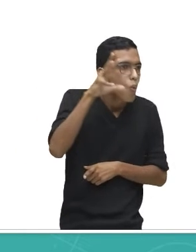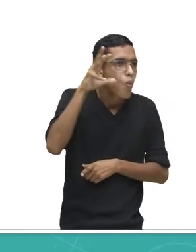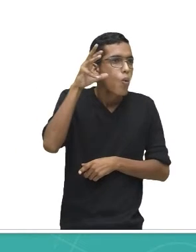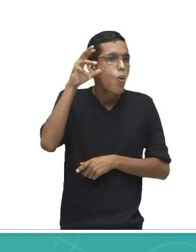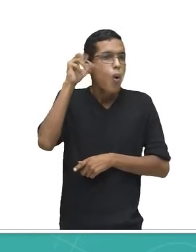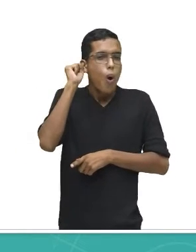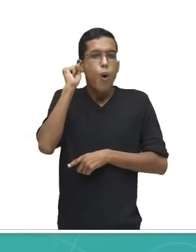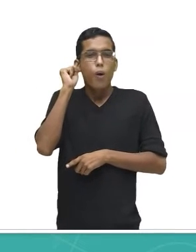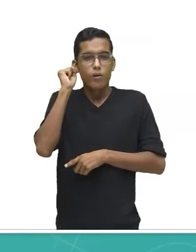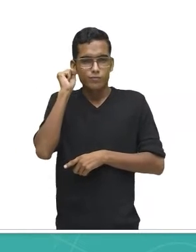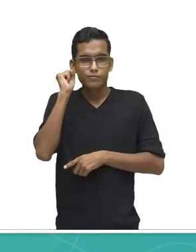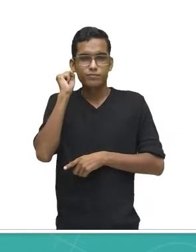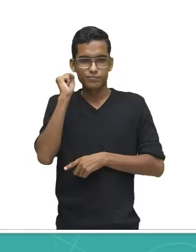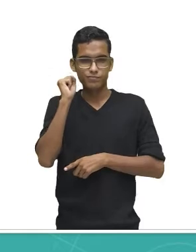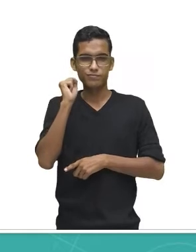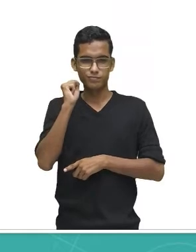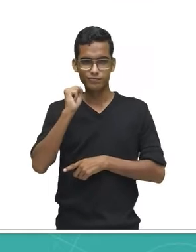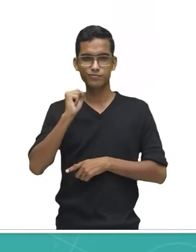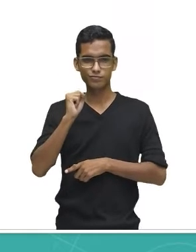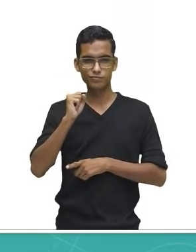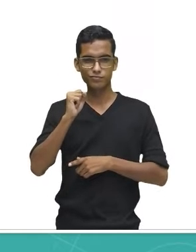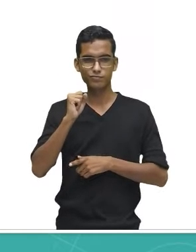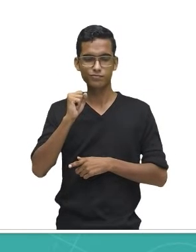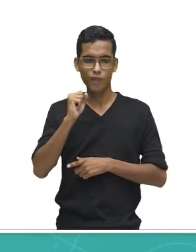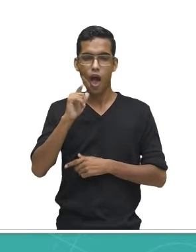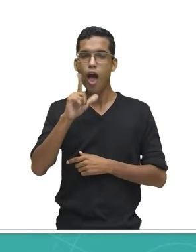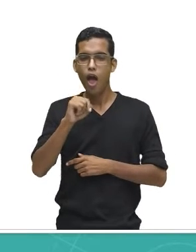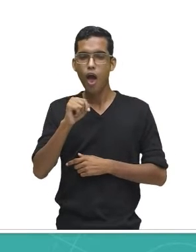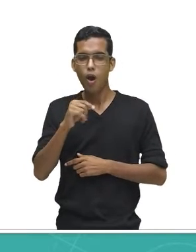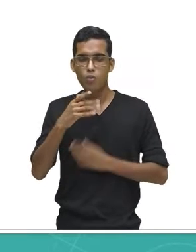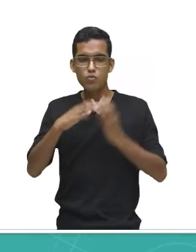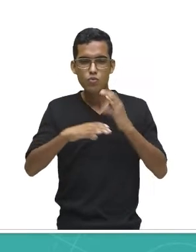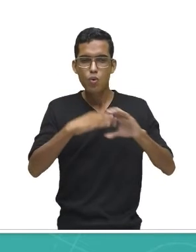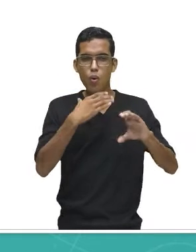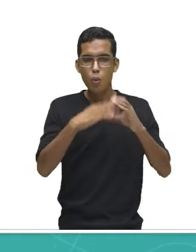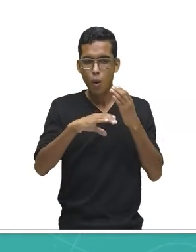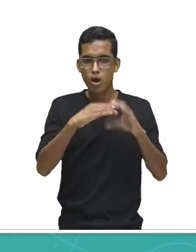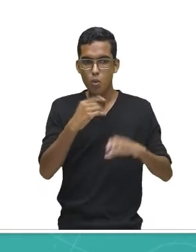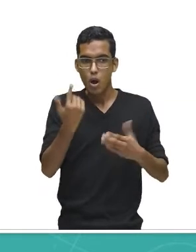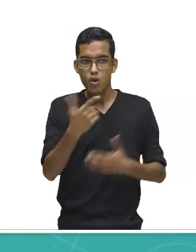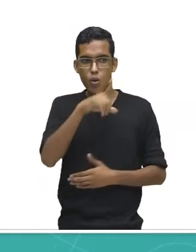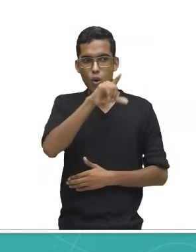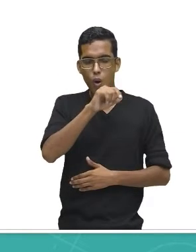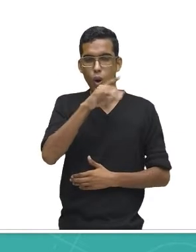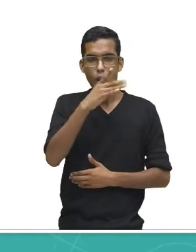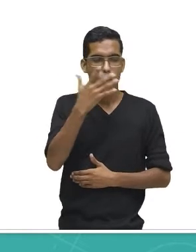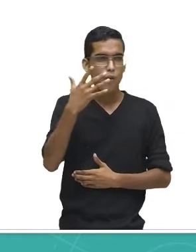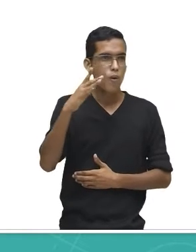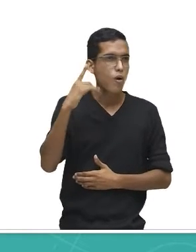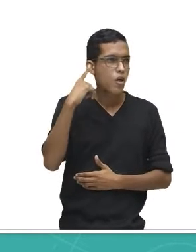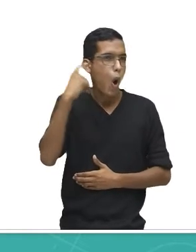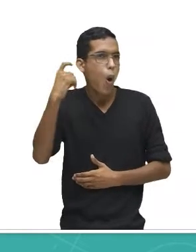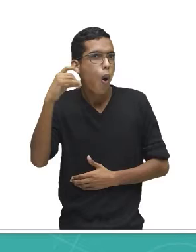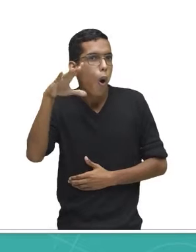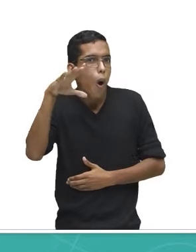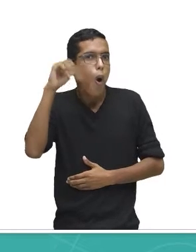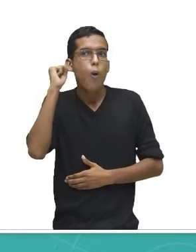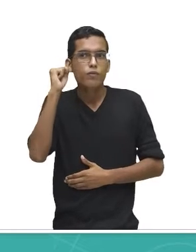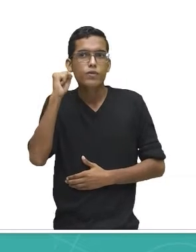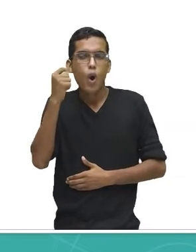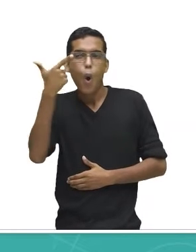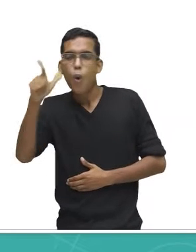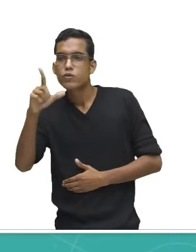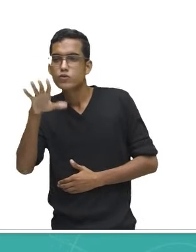canto lendário. Quando canta, as outras aves se calam e quem ouvir